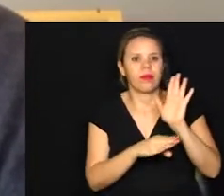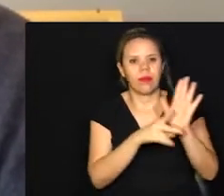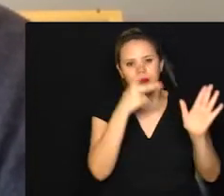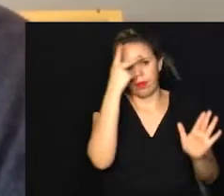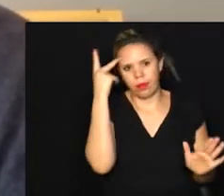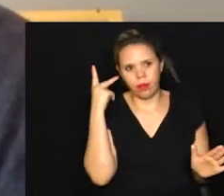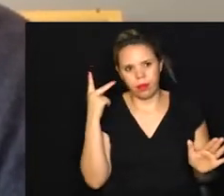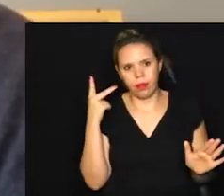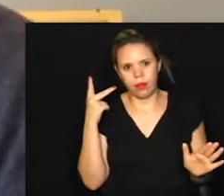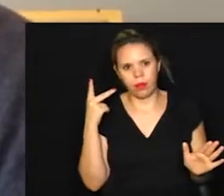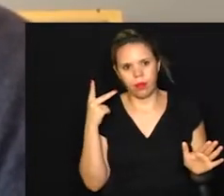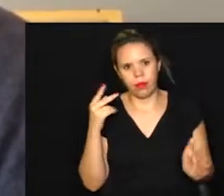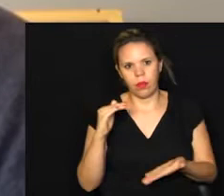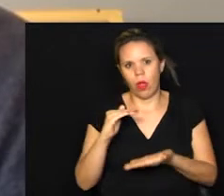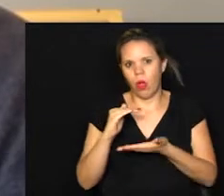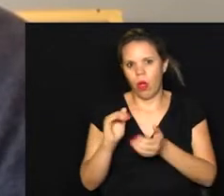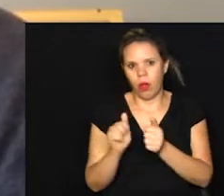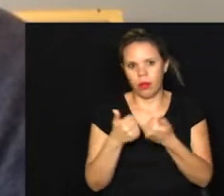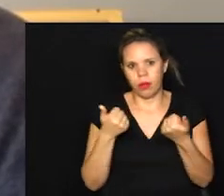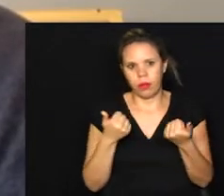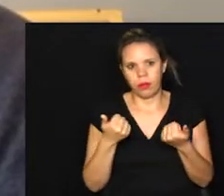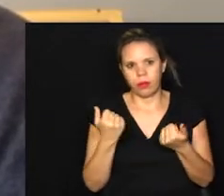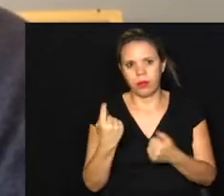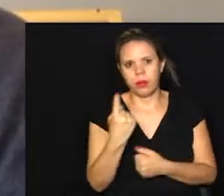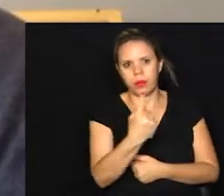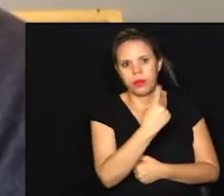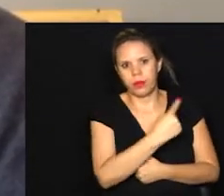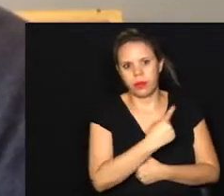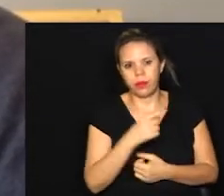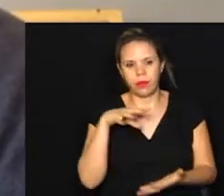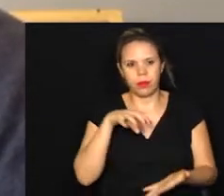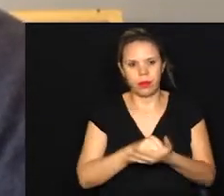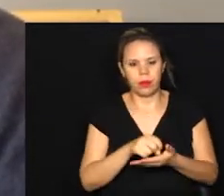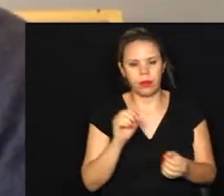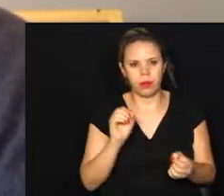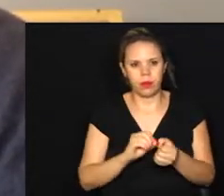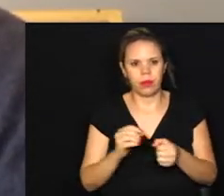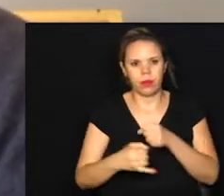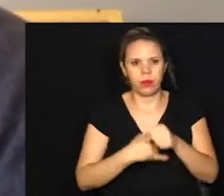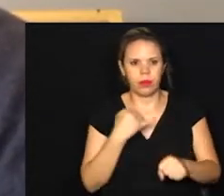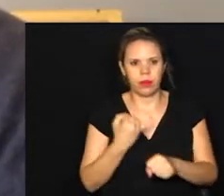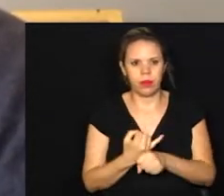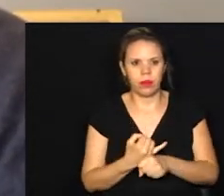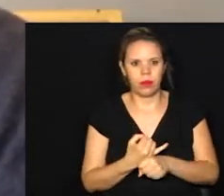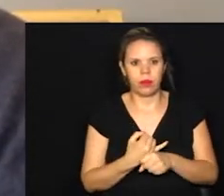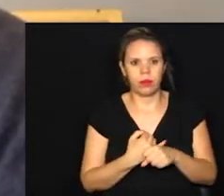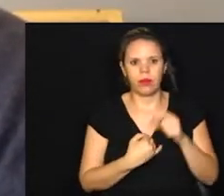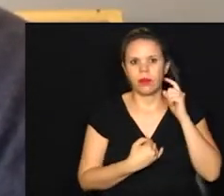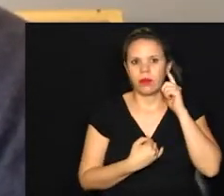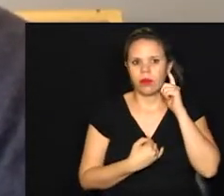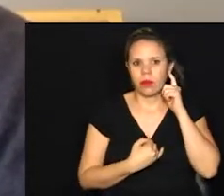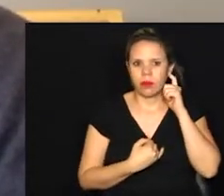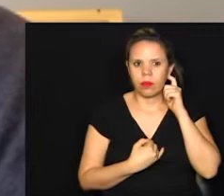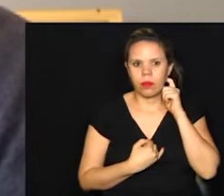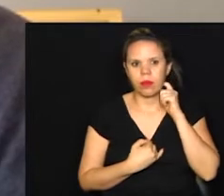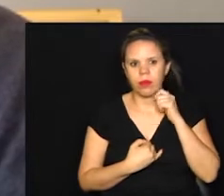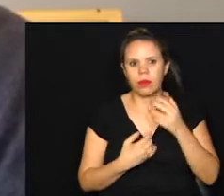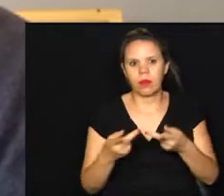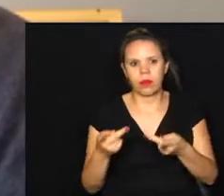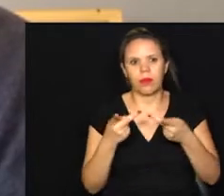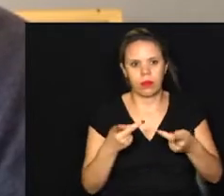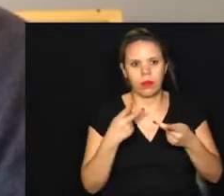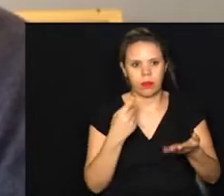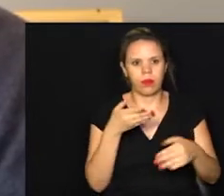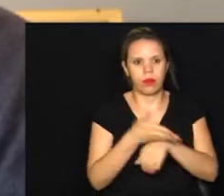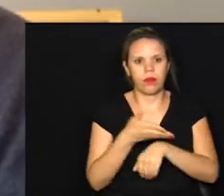de ajudar outras pessoas. Um pacote de pão por cada cadastro realizado no site oficial. Convido a